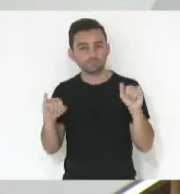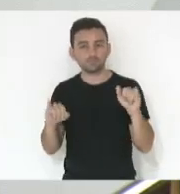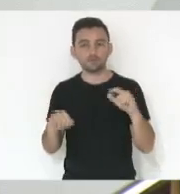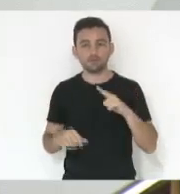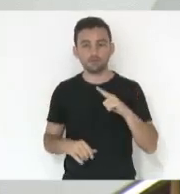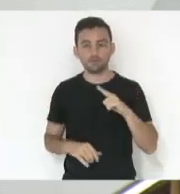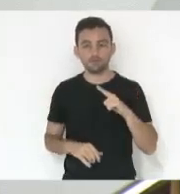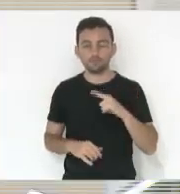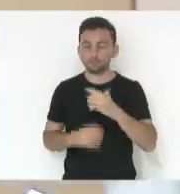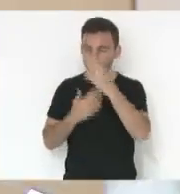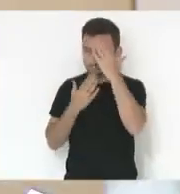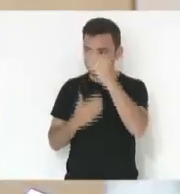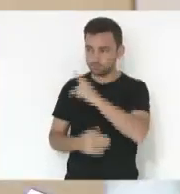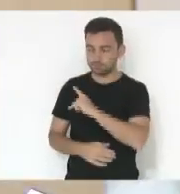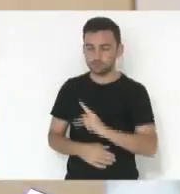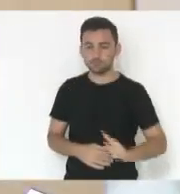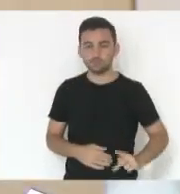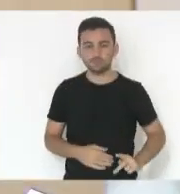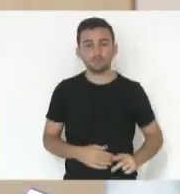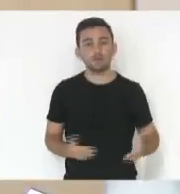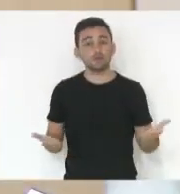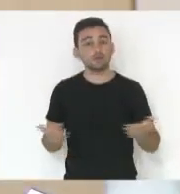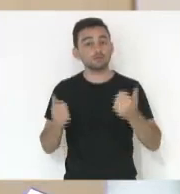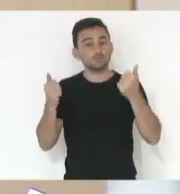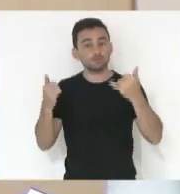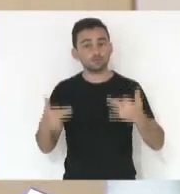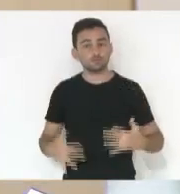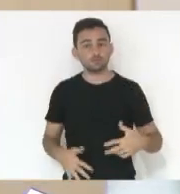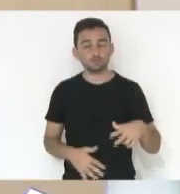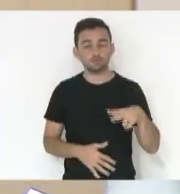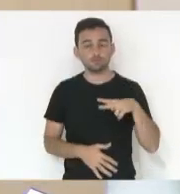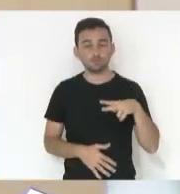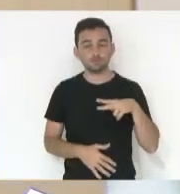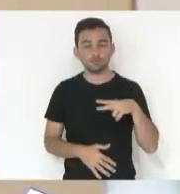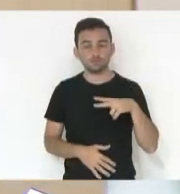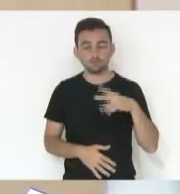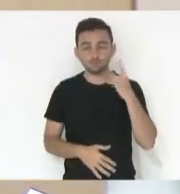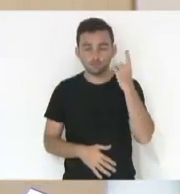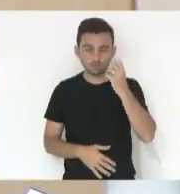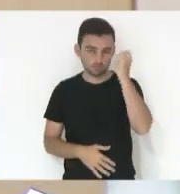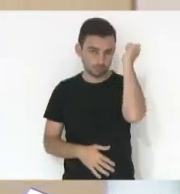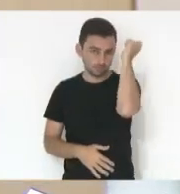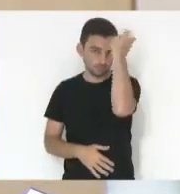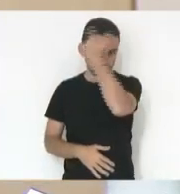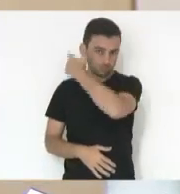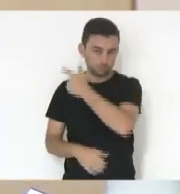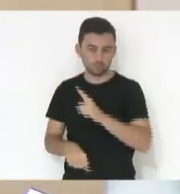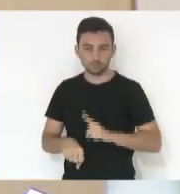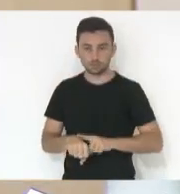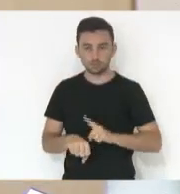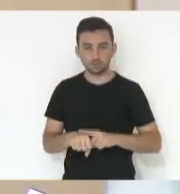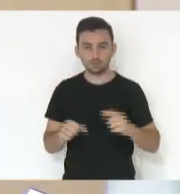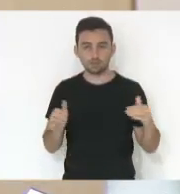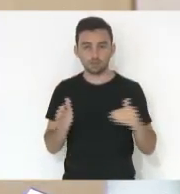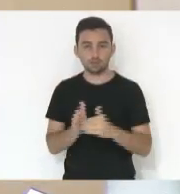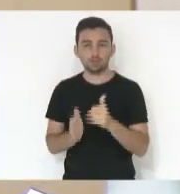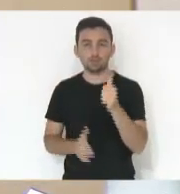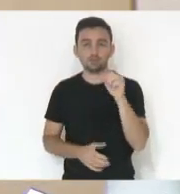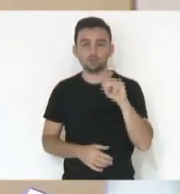senhor presidente. Ainda em explicações pessoais, com a palavra o deputado Altair Silva, pelo tempo de até 10 minutos.